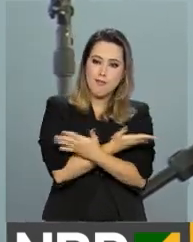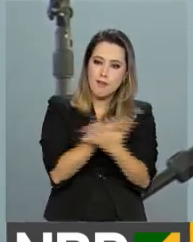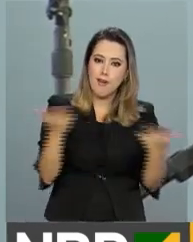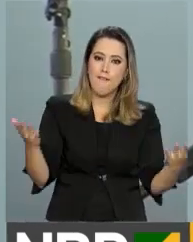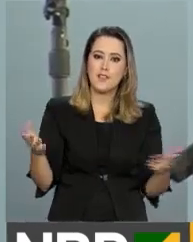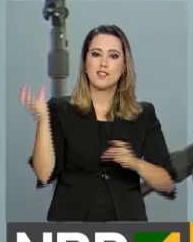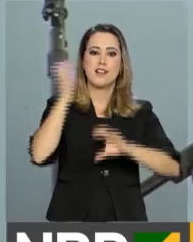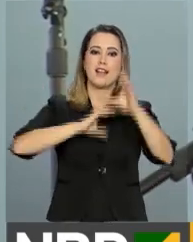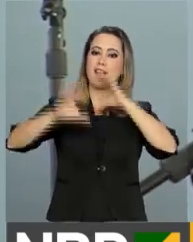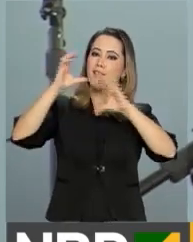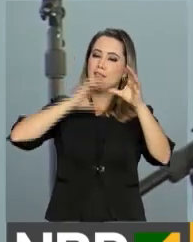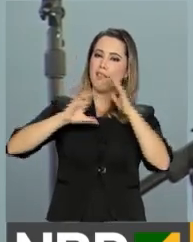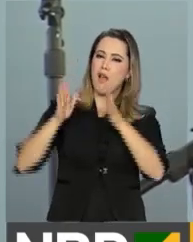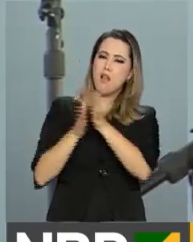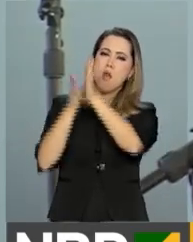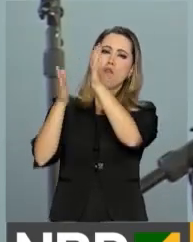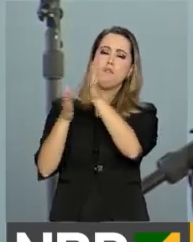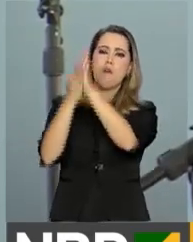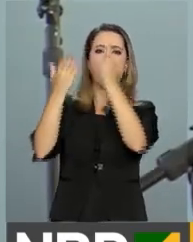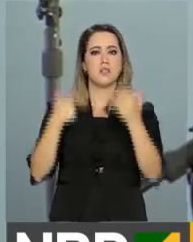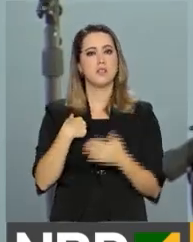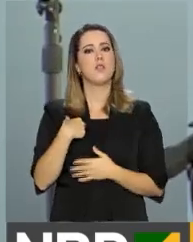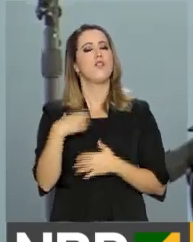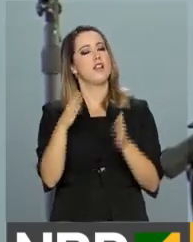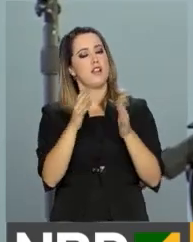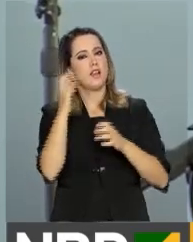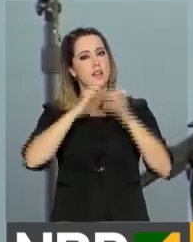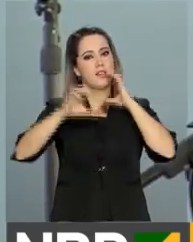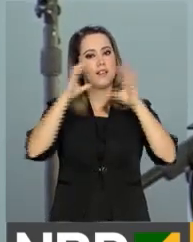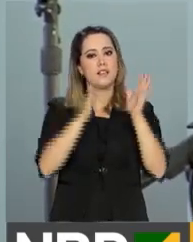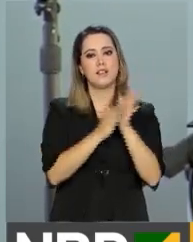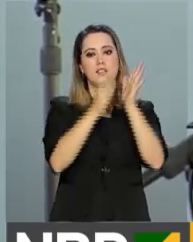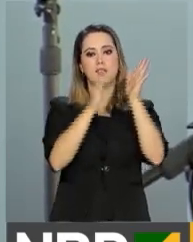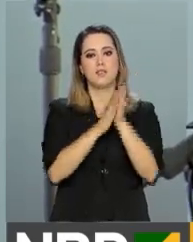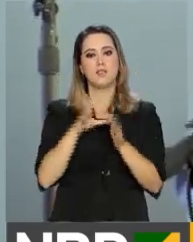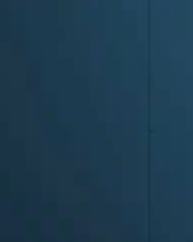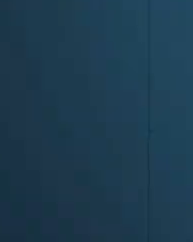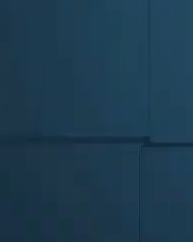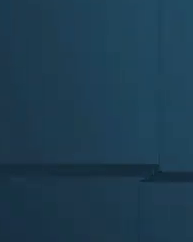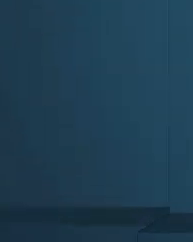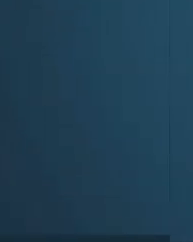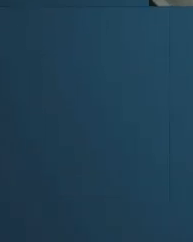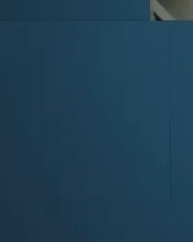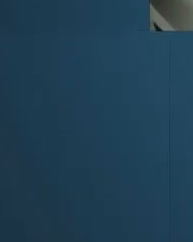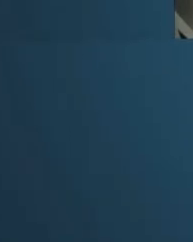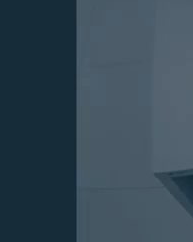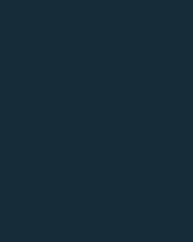cantai louvores. Eu quero cantar louvores com todos vocês. Grande abraço.